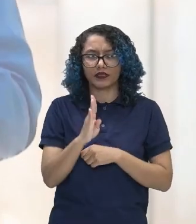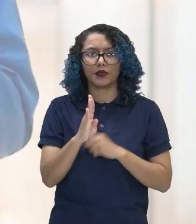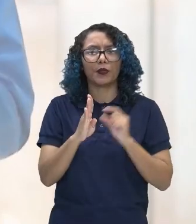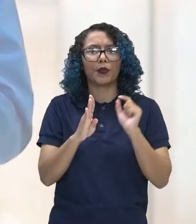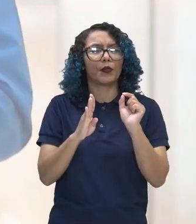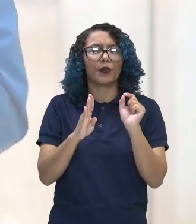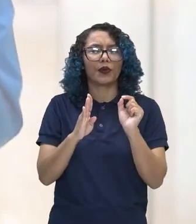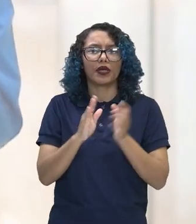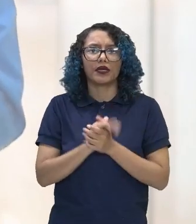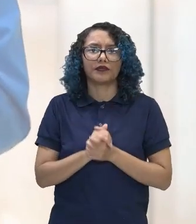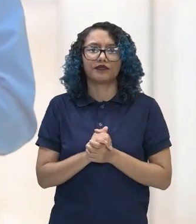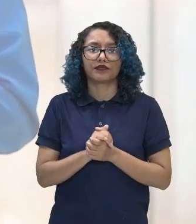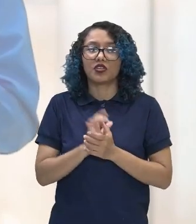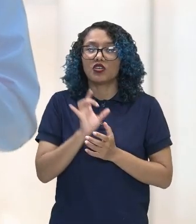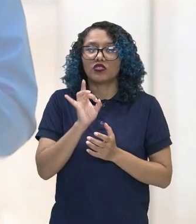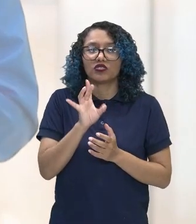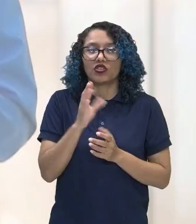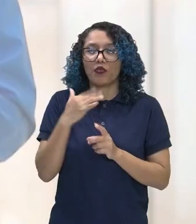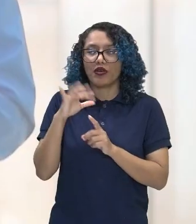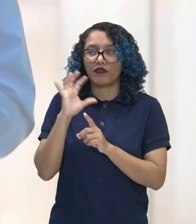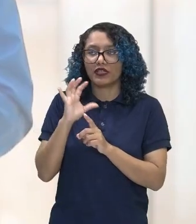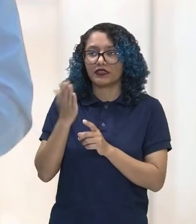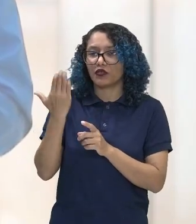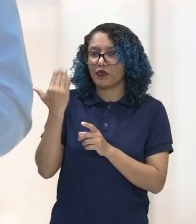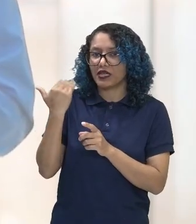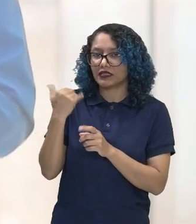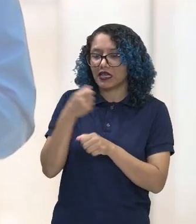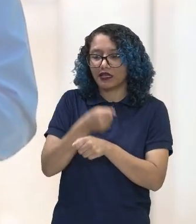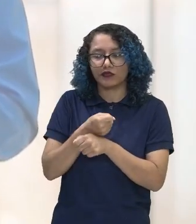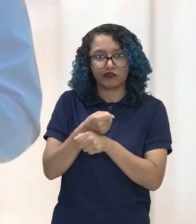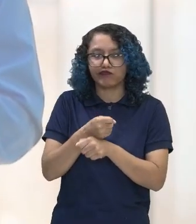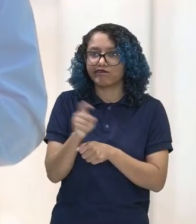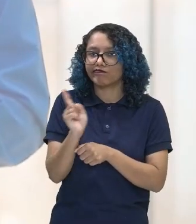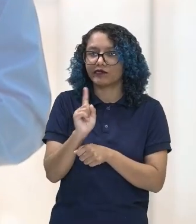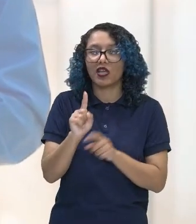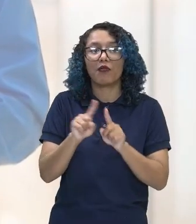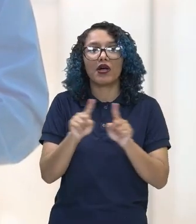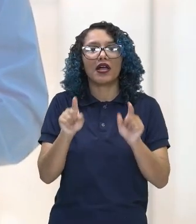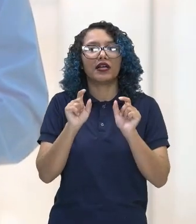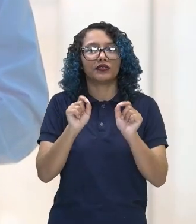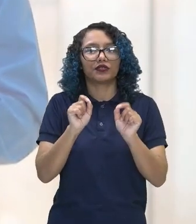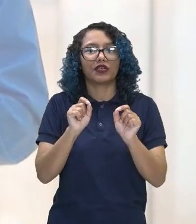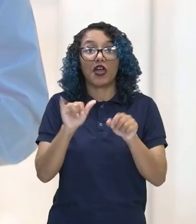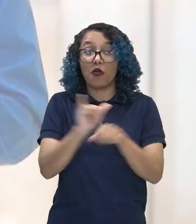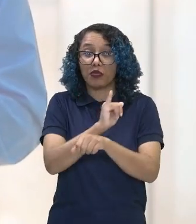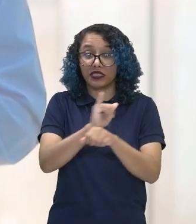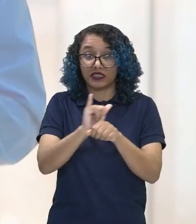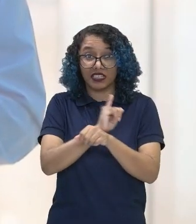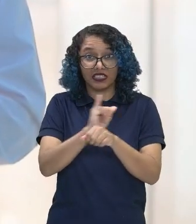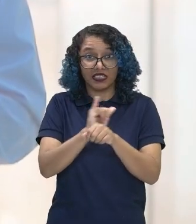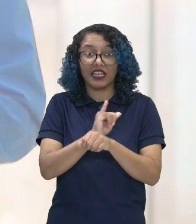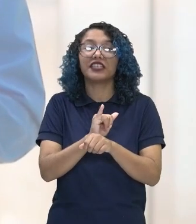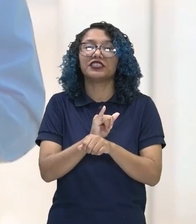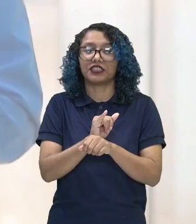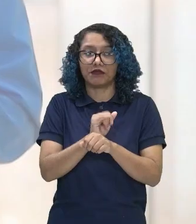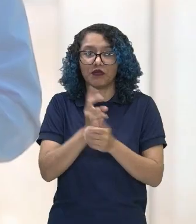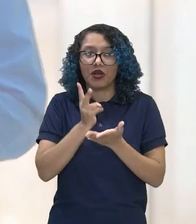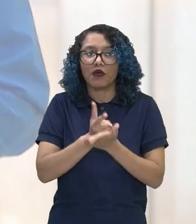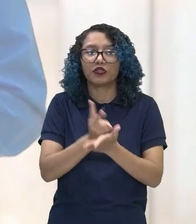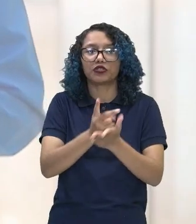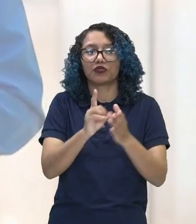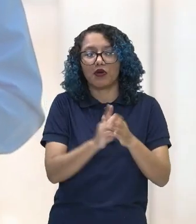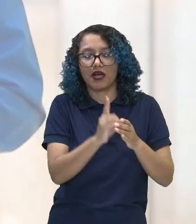um resquício do passado escravista, mas um mecanismo ativo de exclusão no